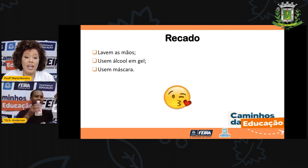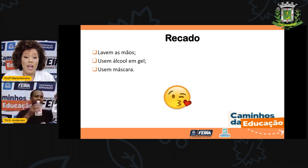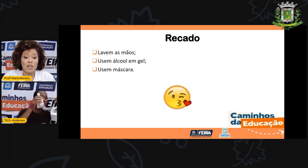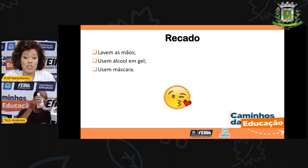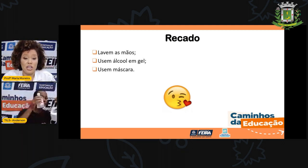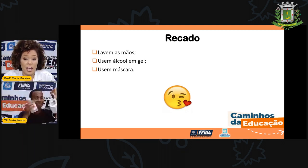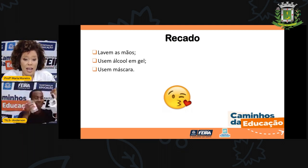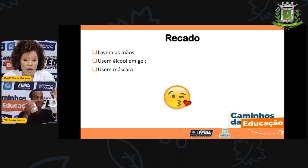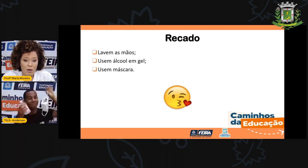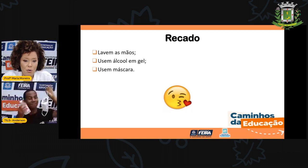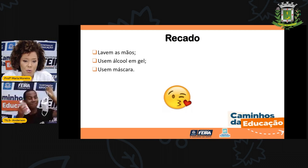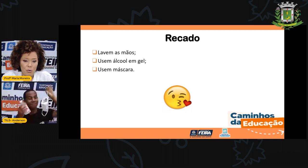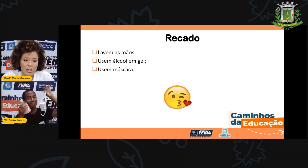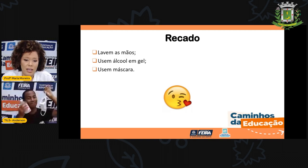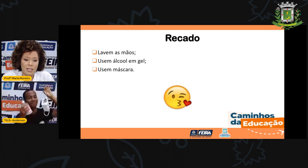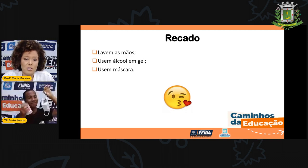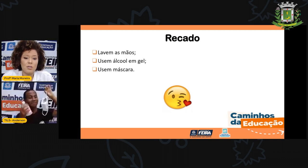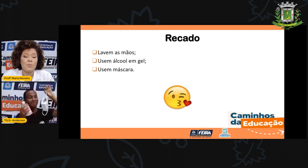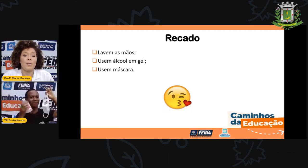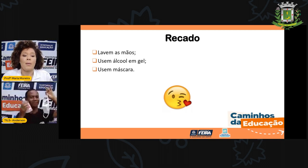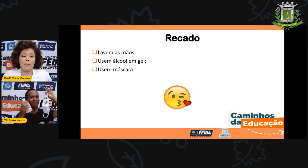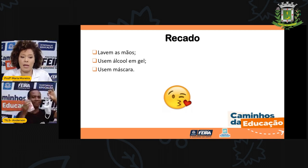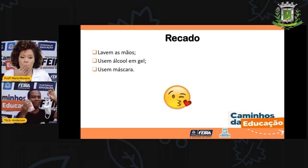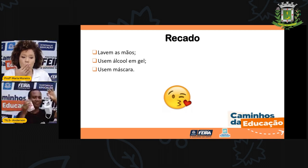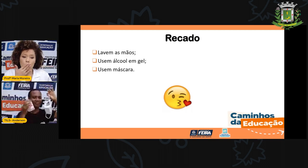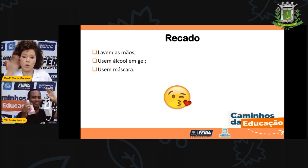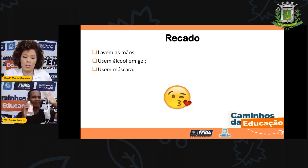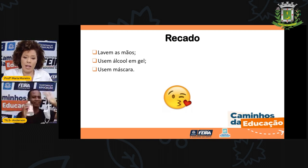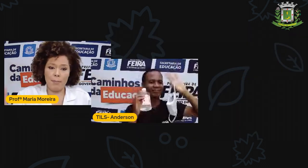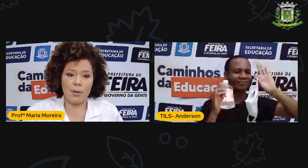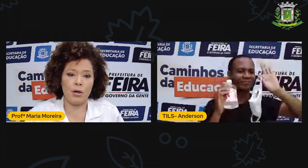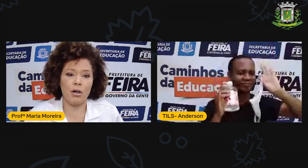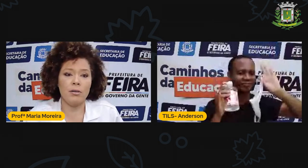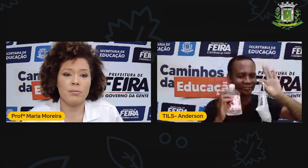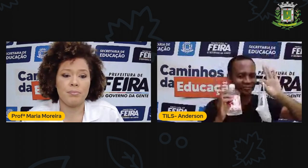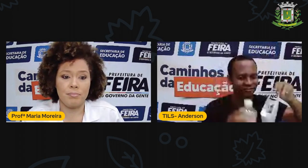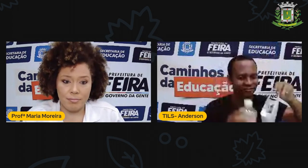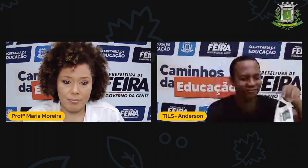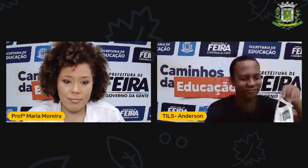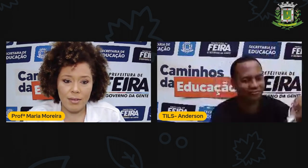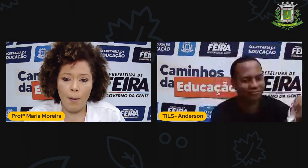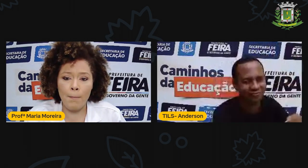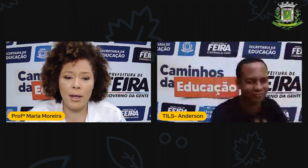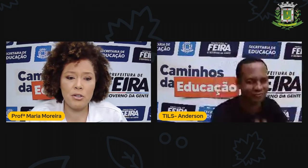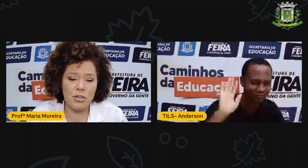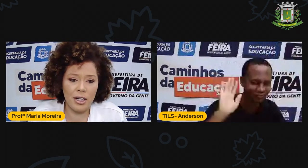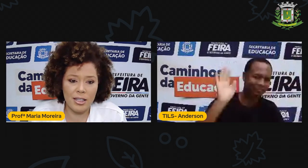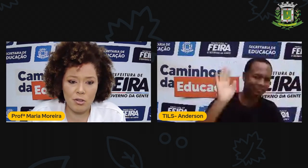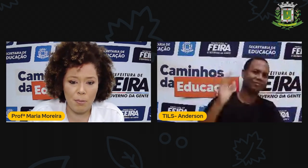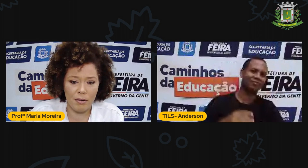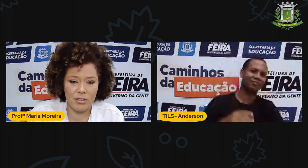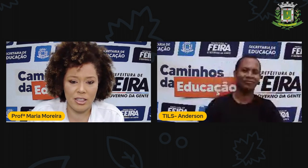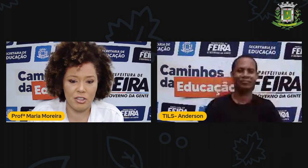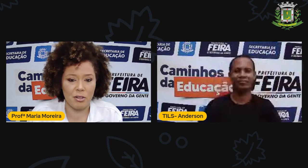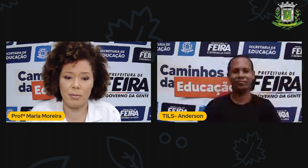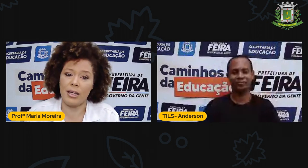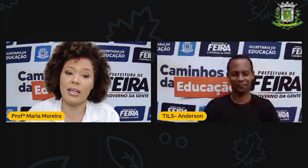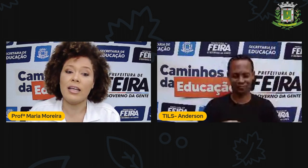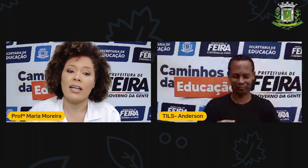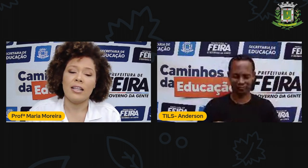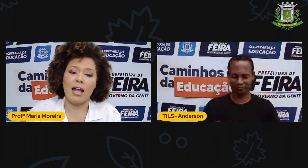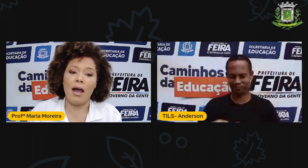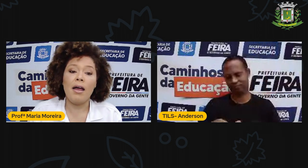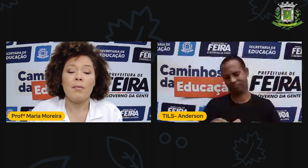em gel, não é isso? Beijo da Pró, um beijo de Anderson aí pra vocês